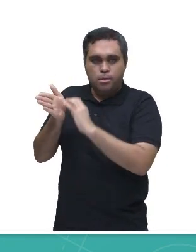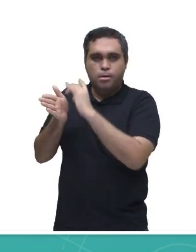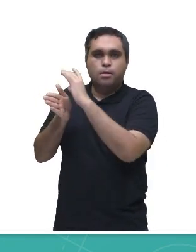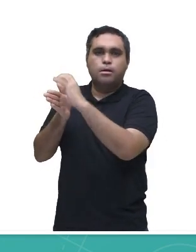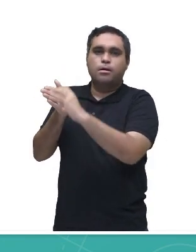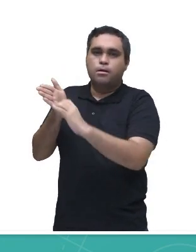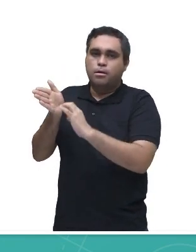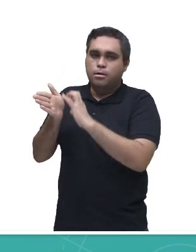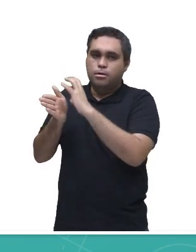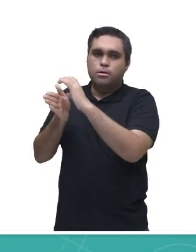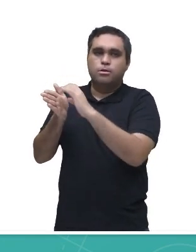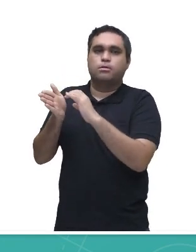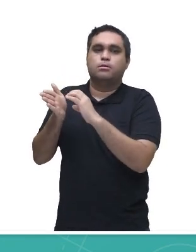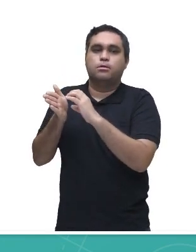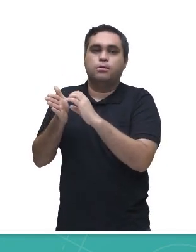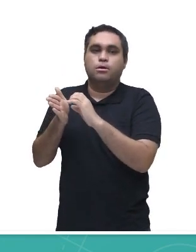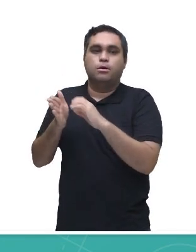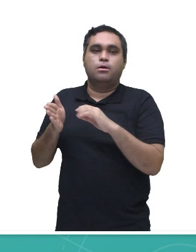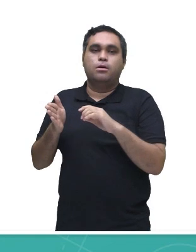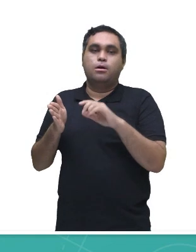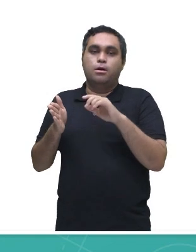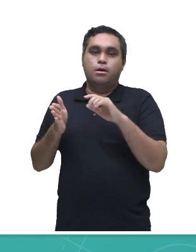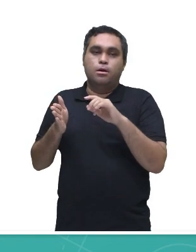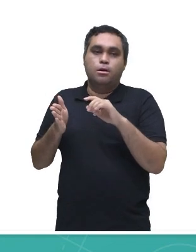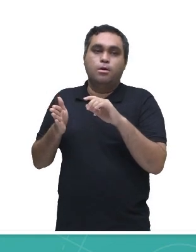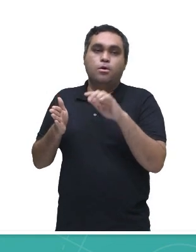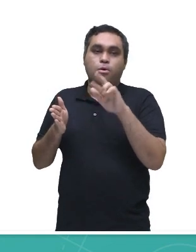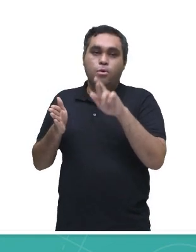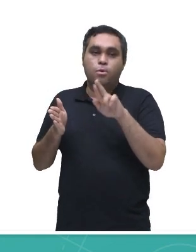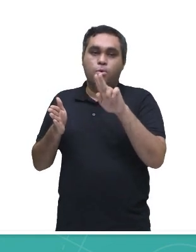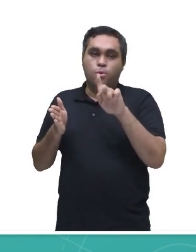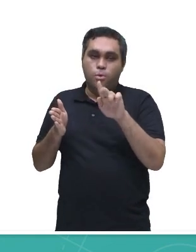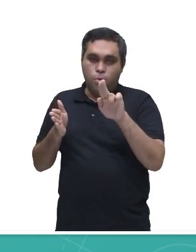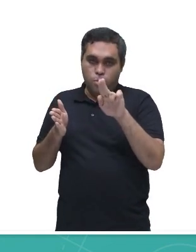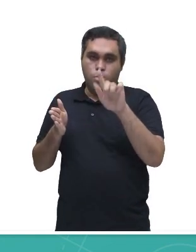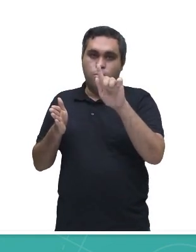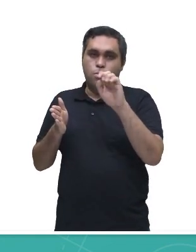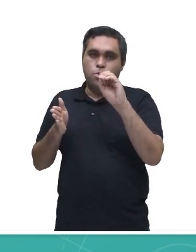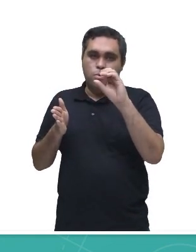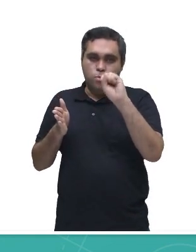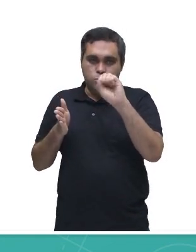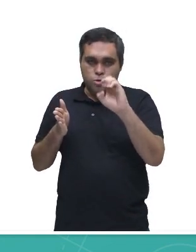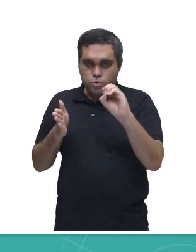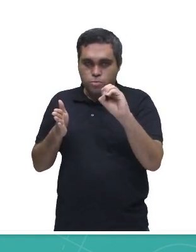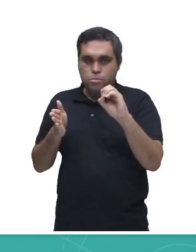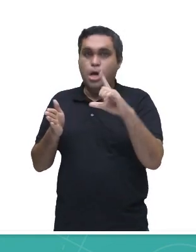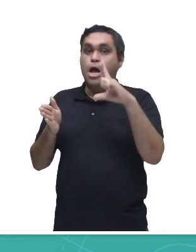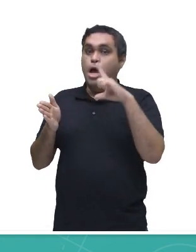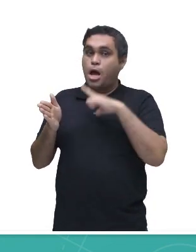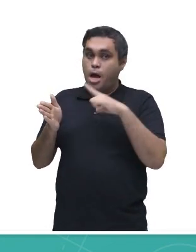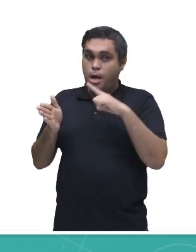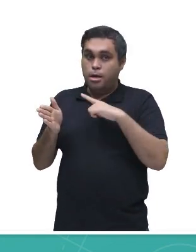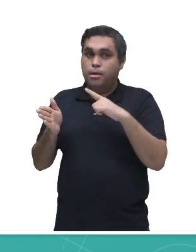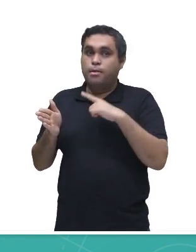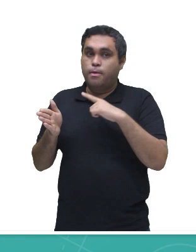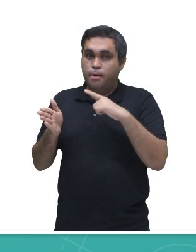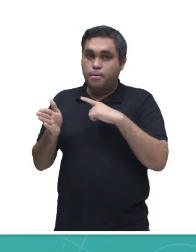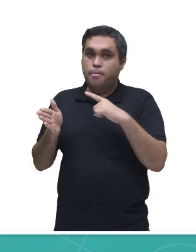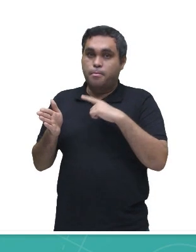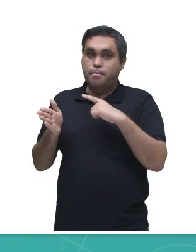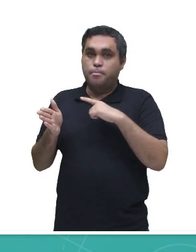ele recebe o nome de retículo endoplasmático rugoso. Então, teve ribossomo, a gente sabe que é um